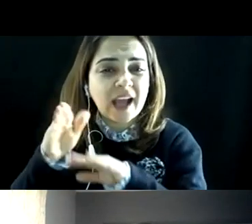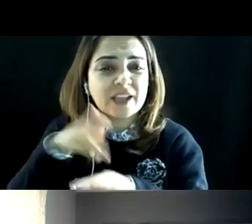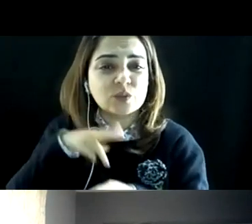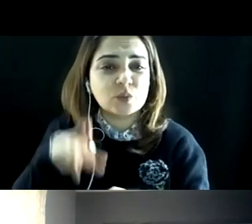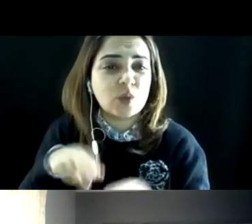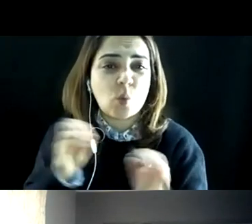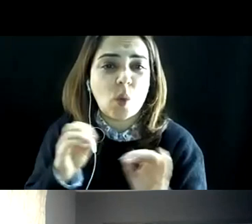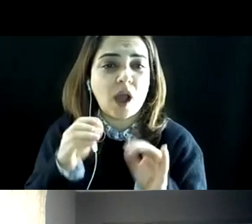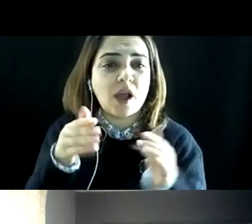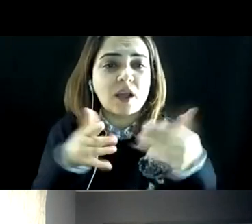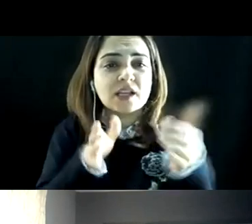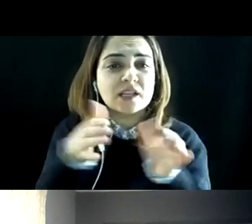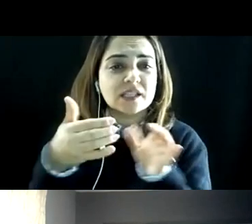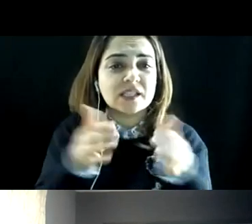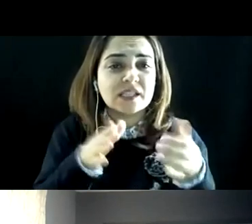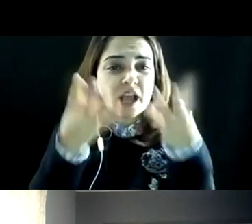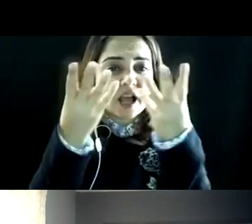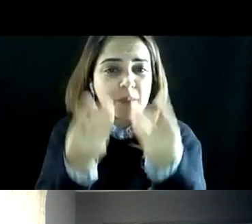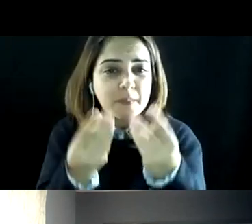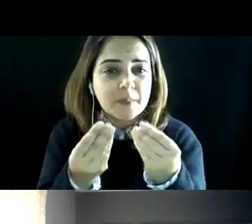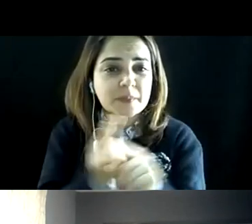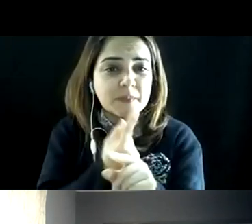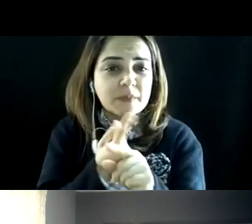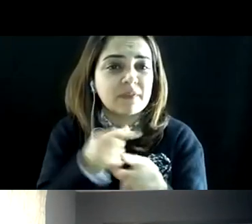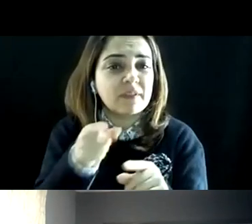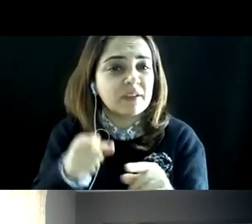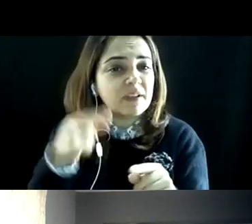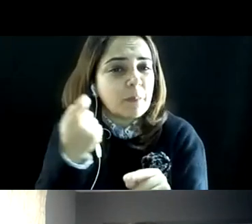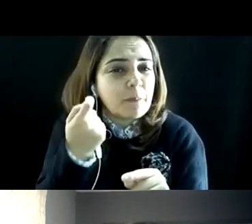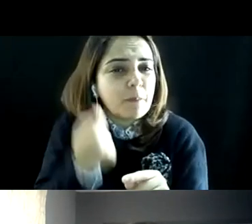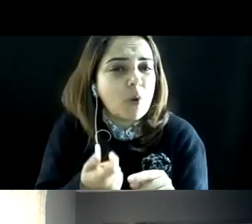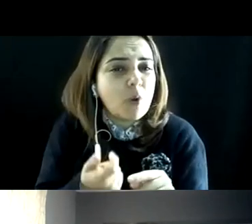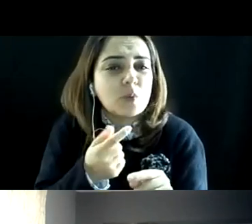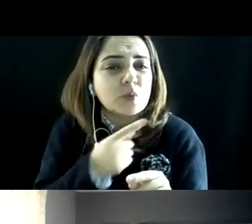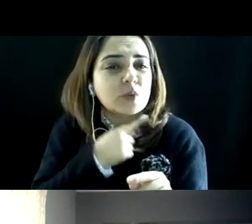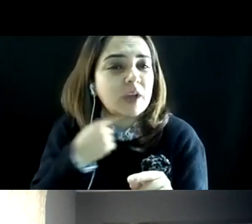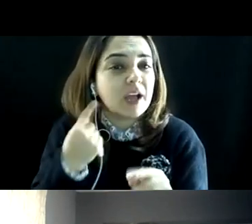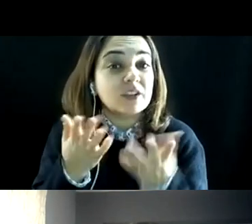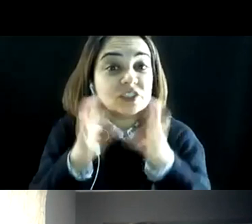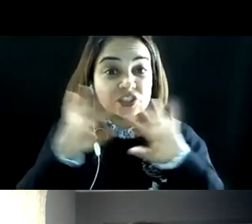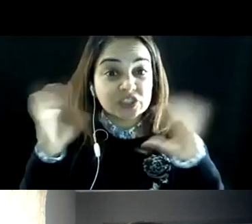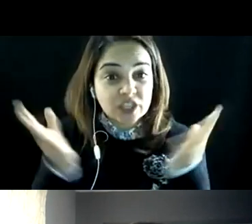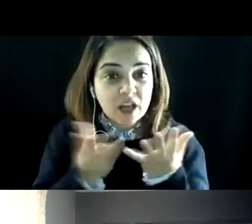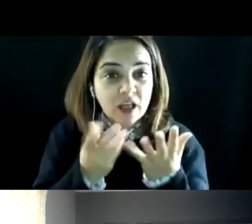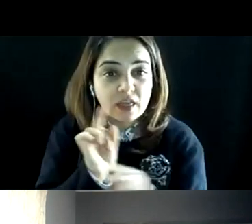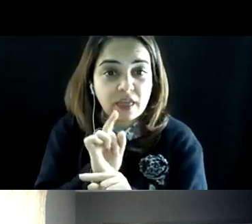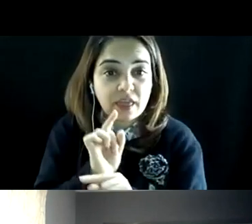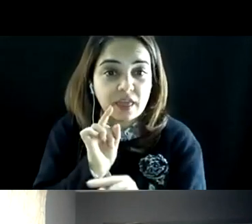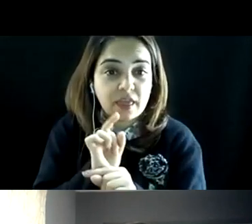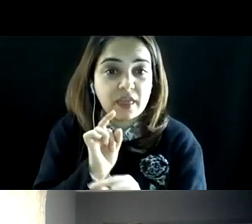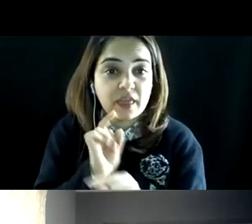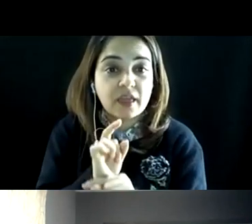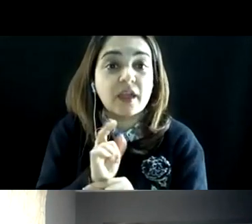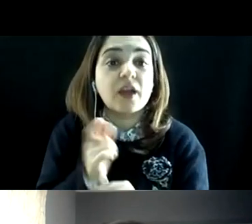também, há alguns cursos que existem em alguns sítios em que isso é muito especializado. Mas, no geral, o que se passa é isto. E como é que os